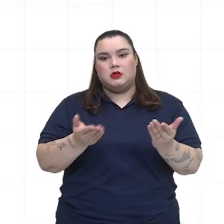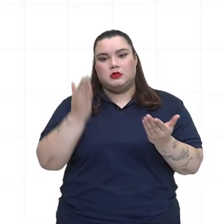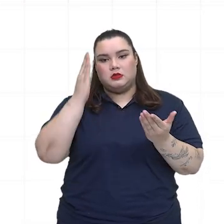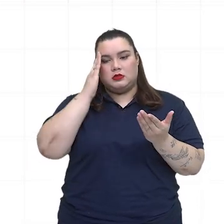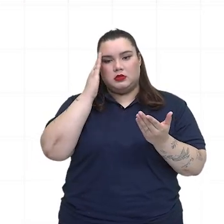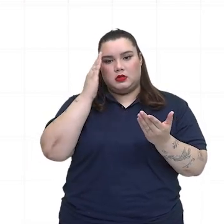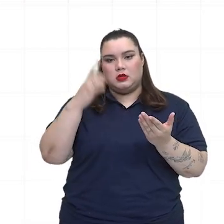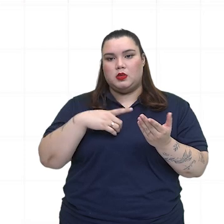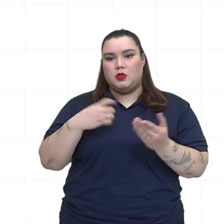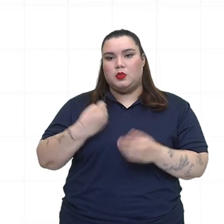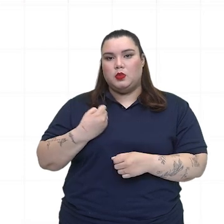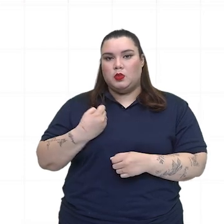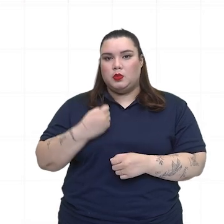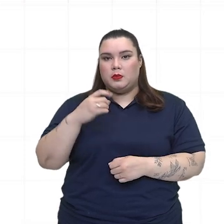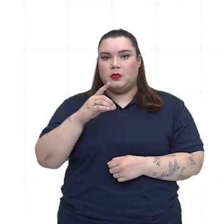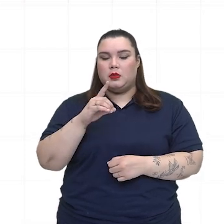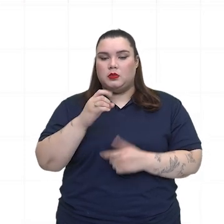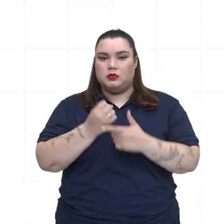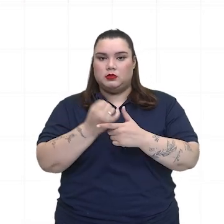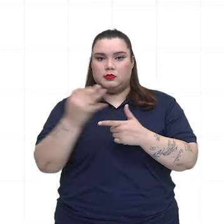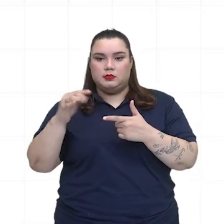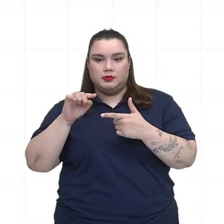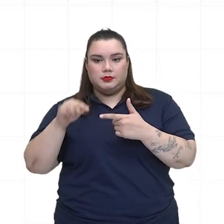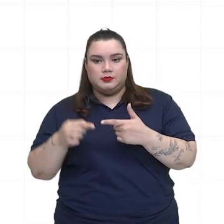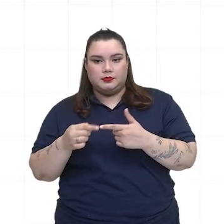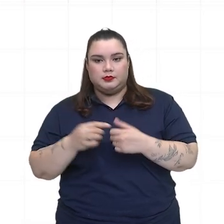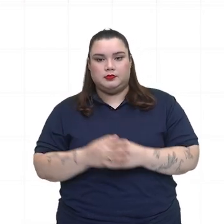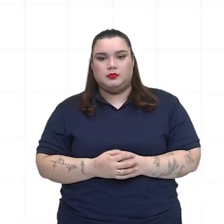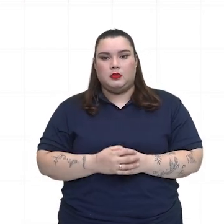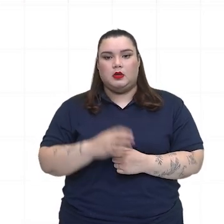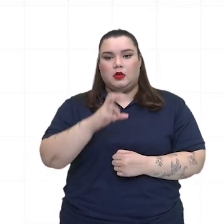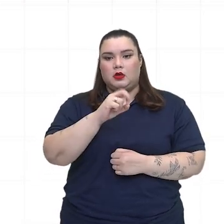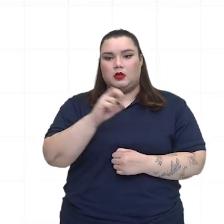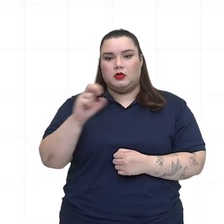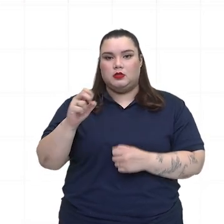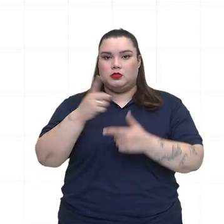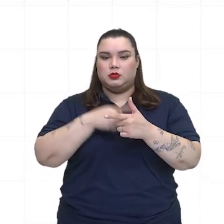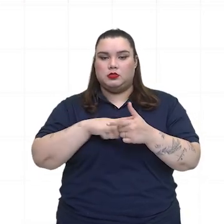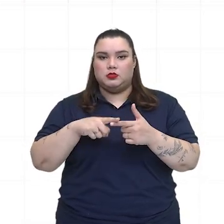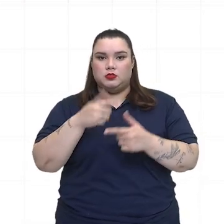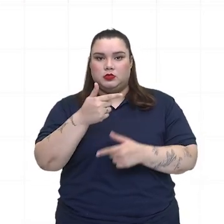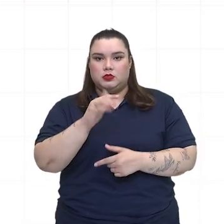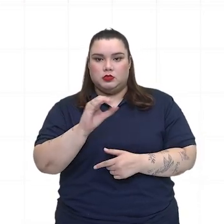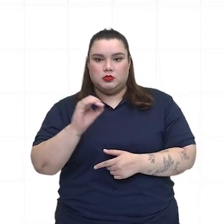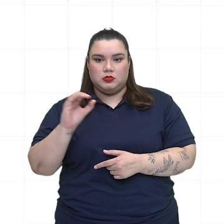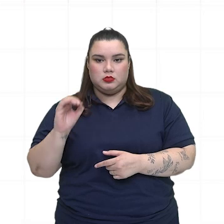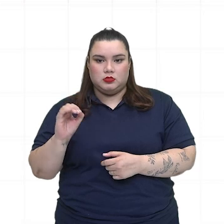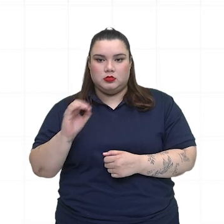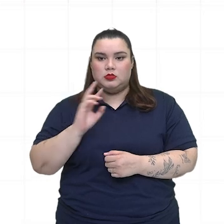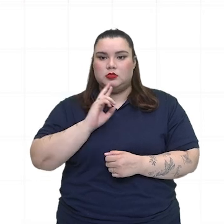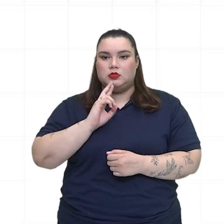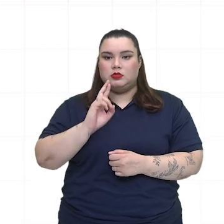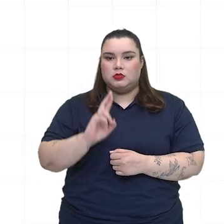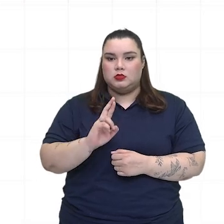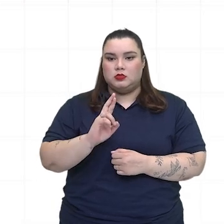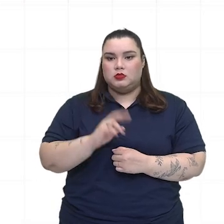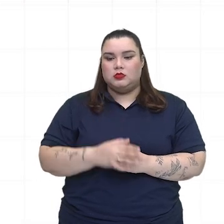vamos ter o nosso número decimal. E agora a gente divide 500 por 200, que dá